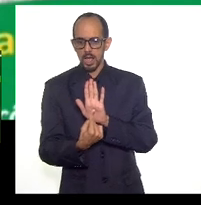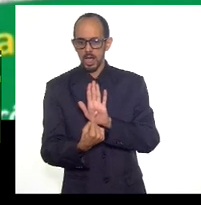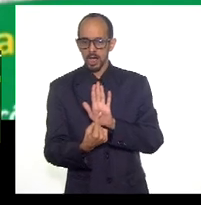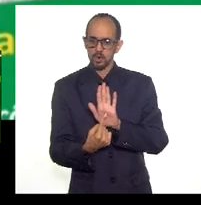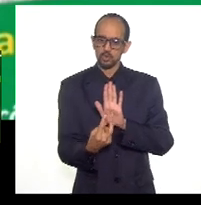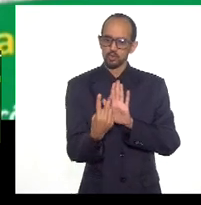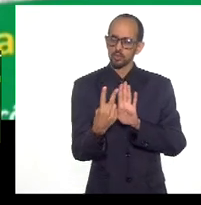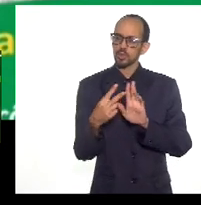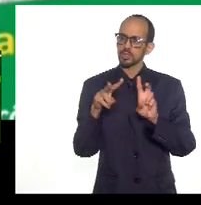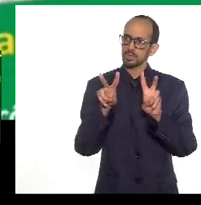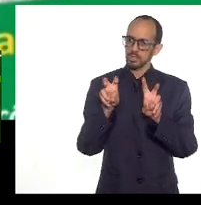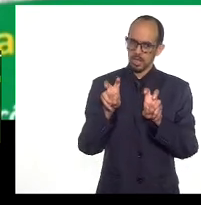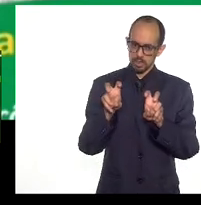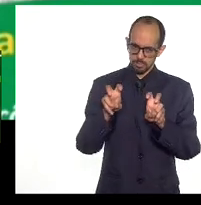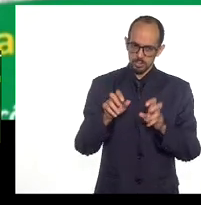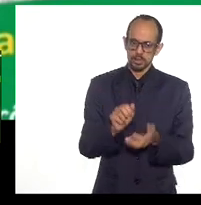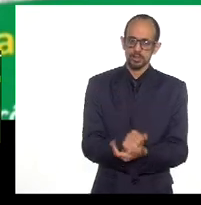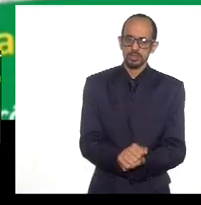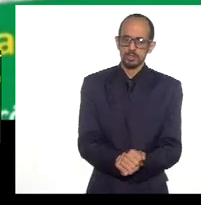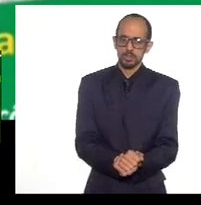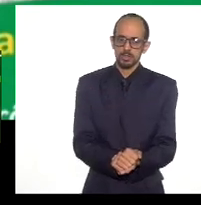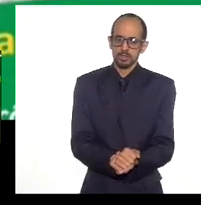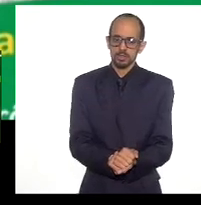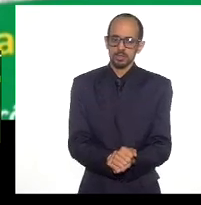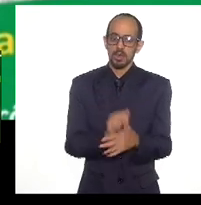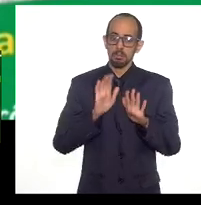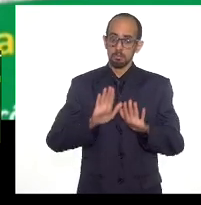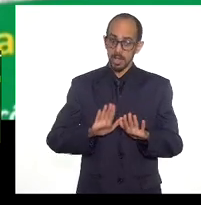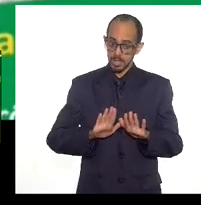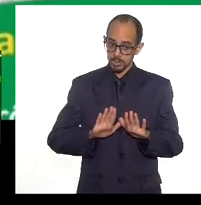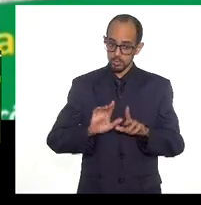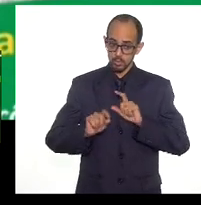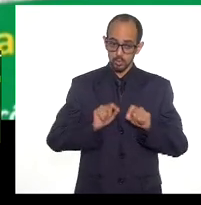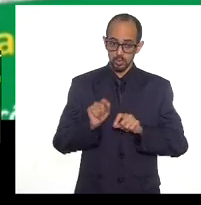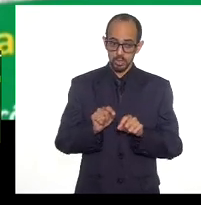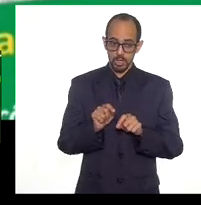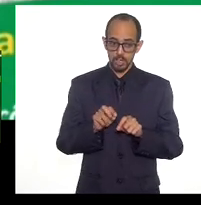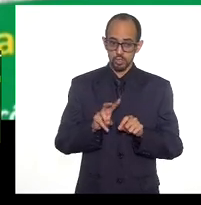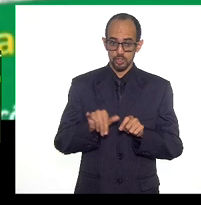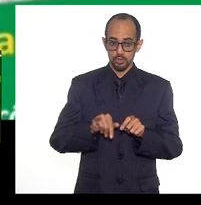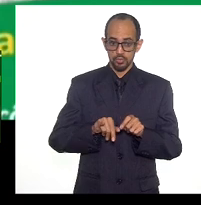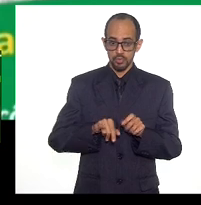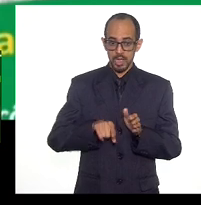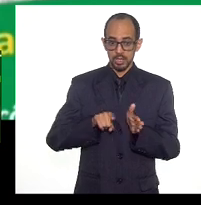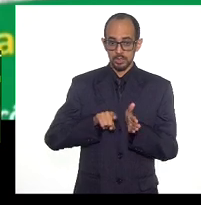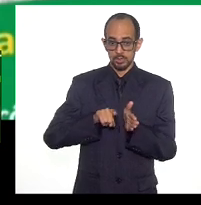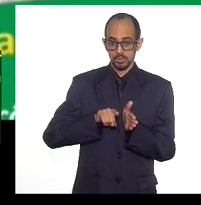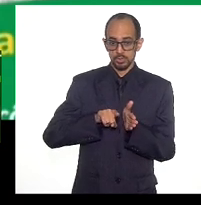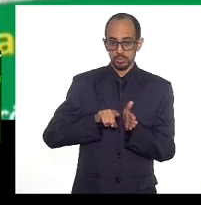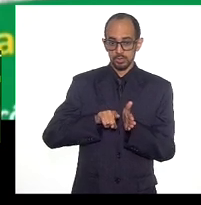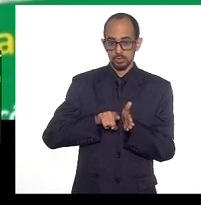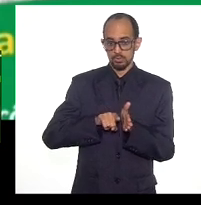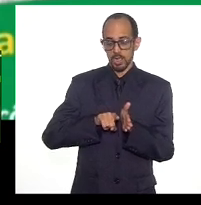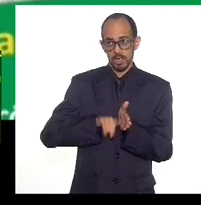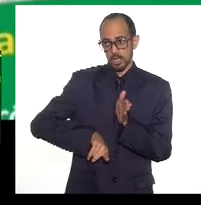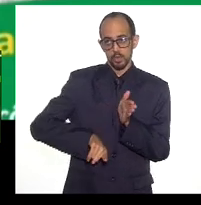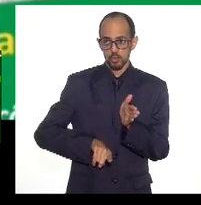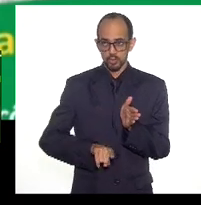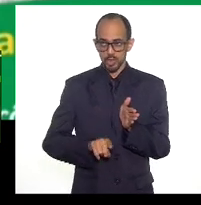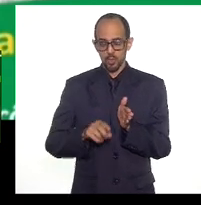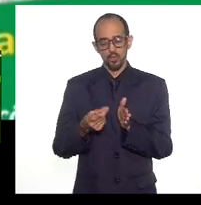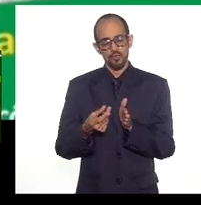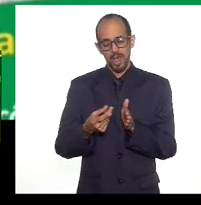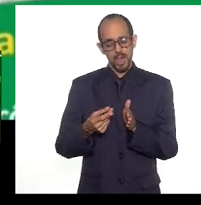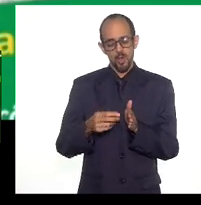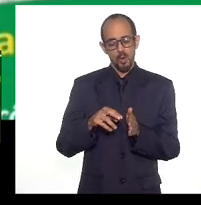temas indicados. Adianto que a gente não faz a dedutibilidade de nenhum valor residual, tá? Mas a gente vai entrar nesse